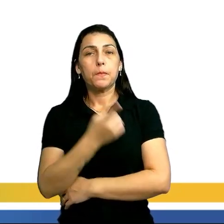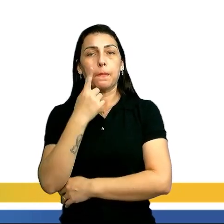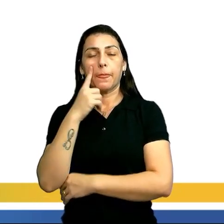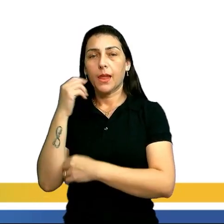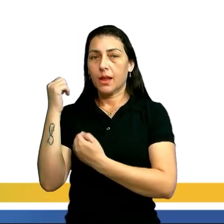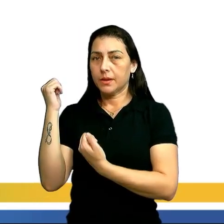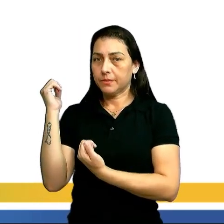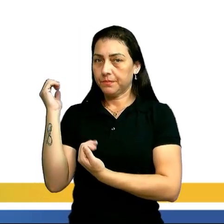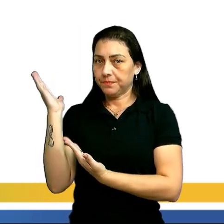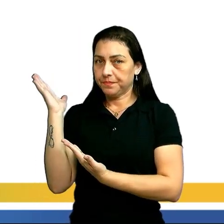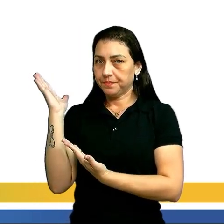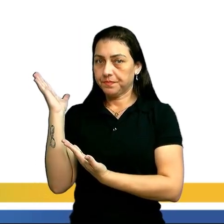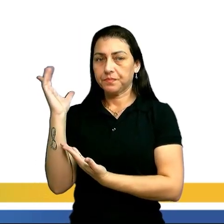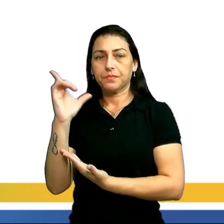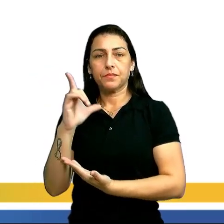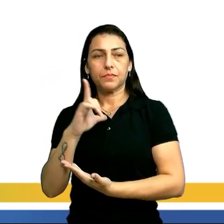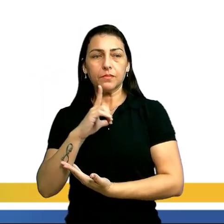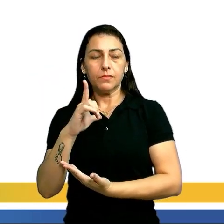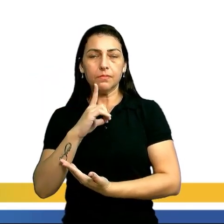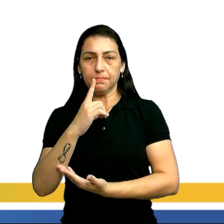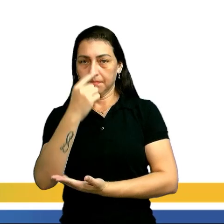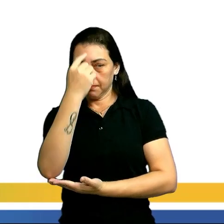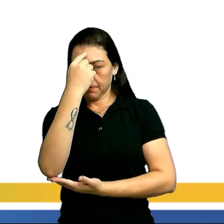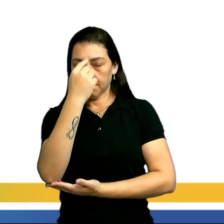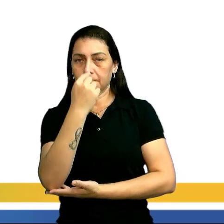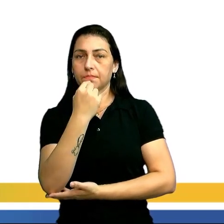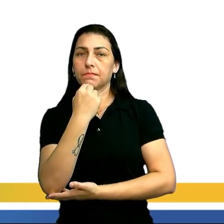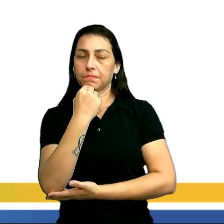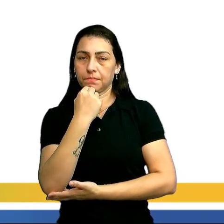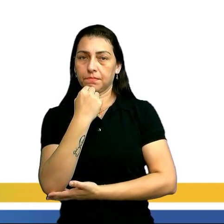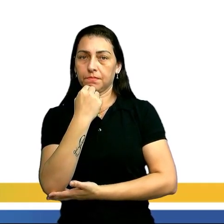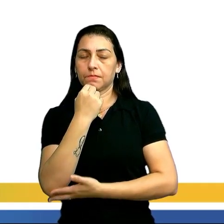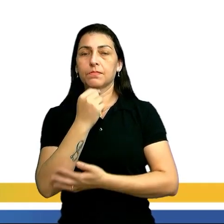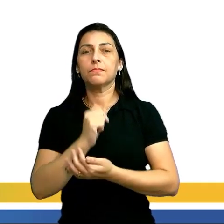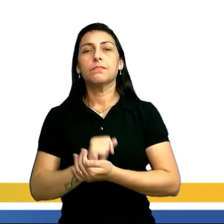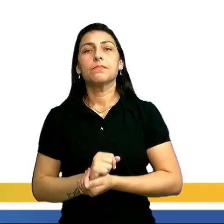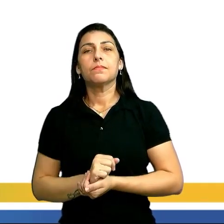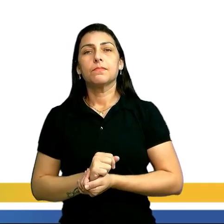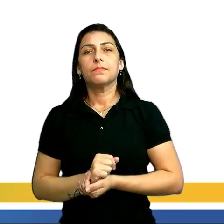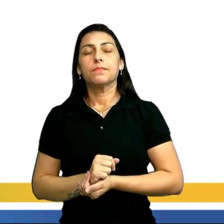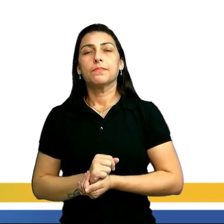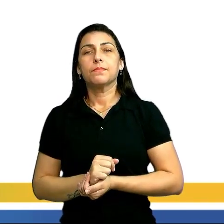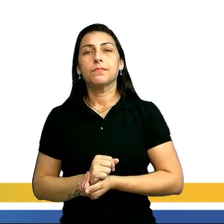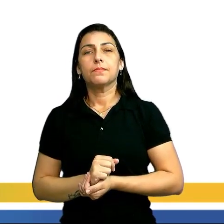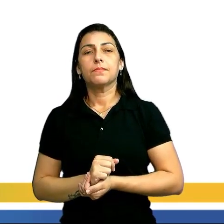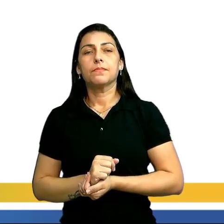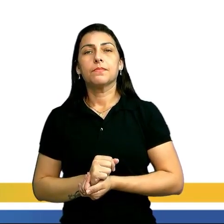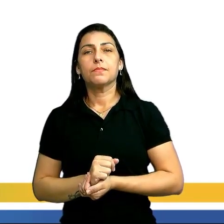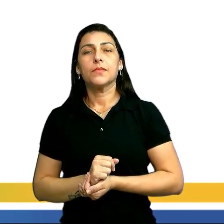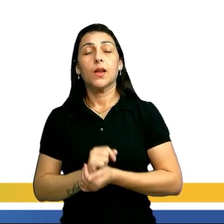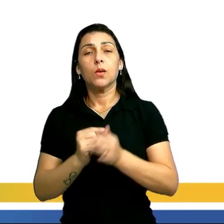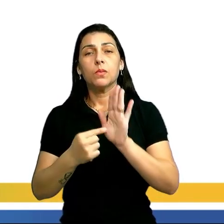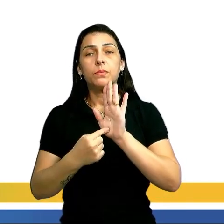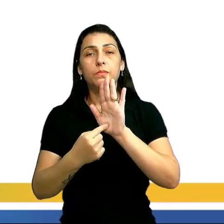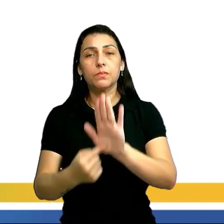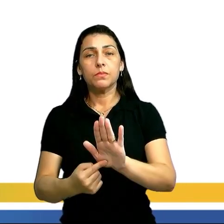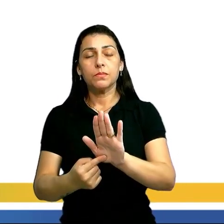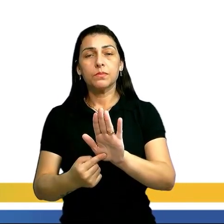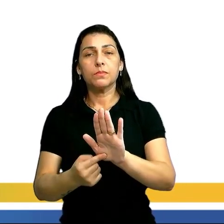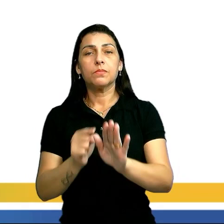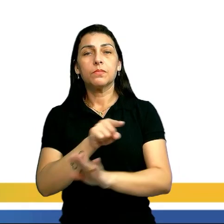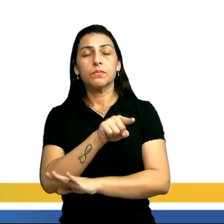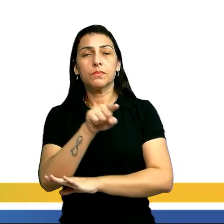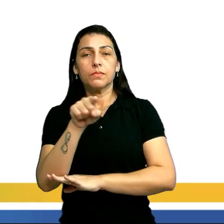Olha aí, nós temos essas imagens, tá? Nessas imagens, elas vão mostrar para